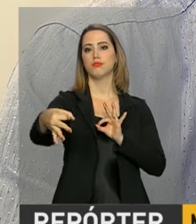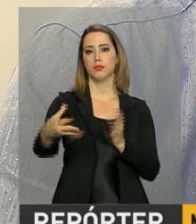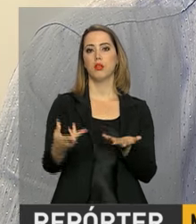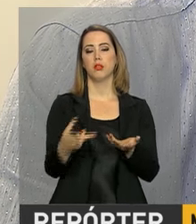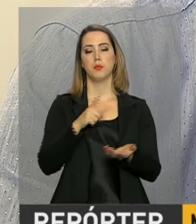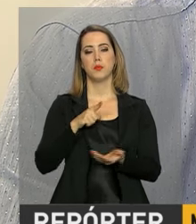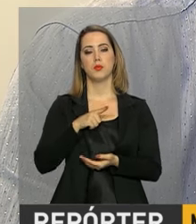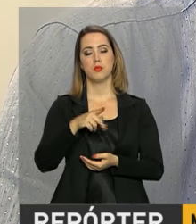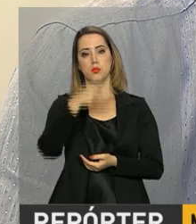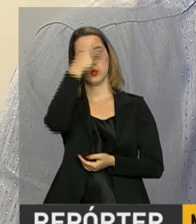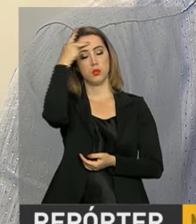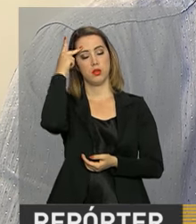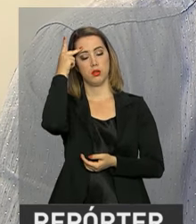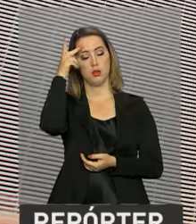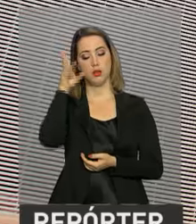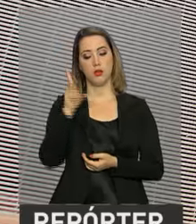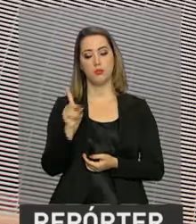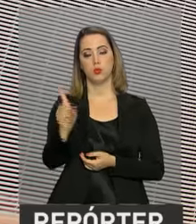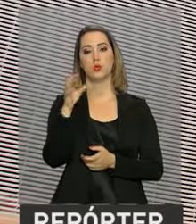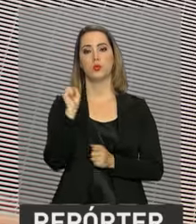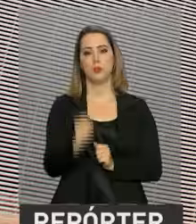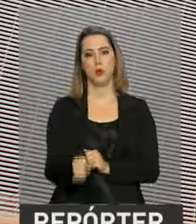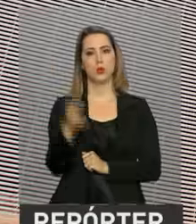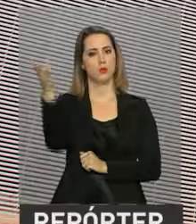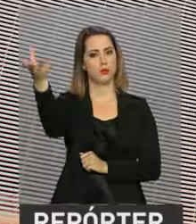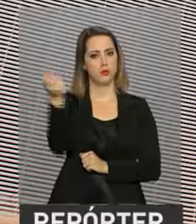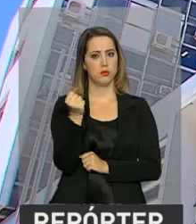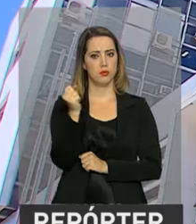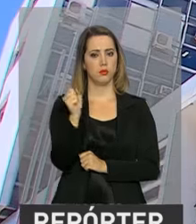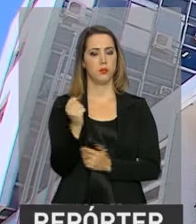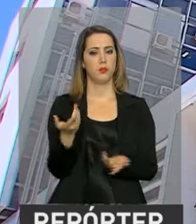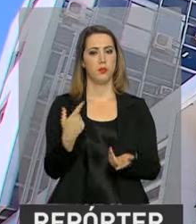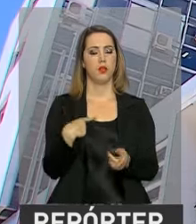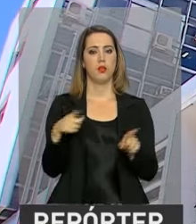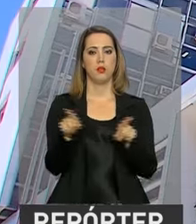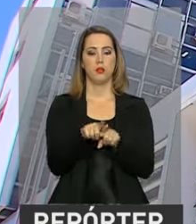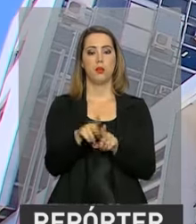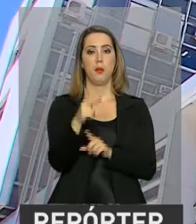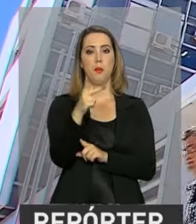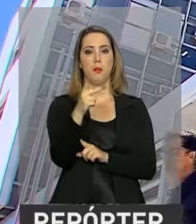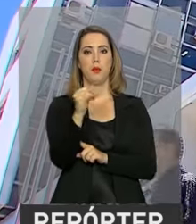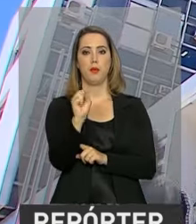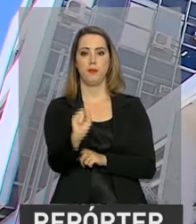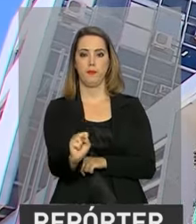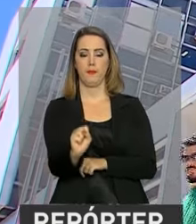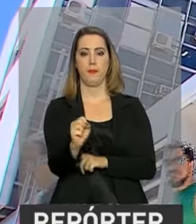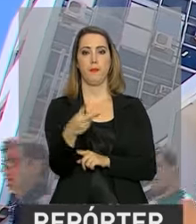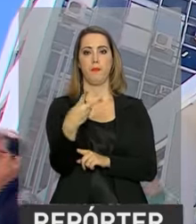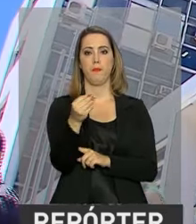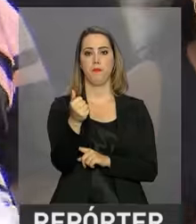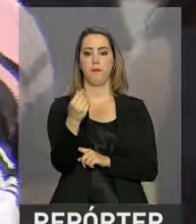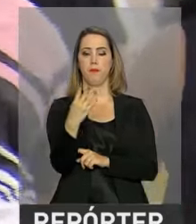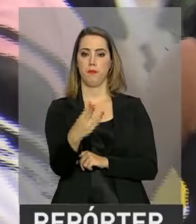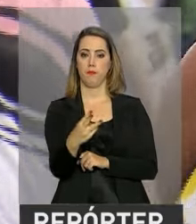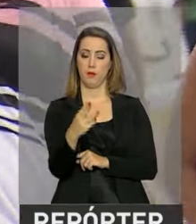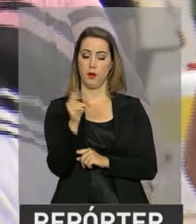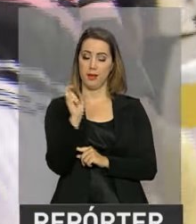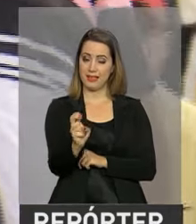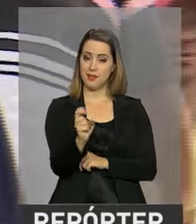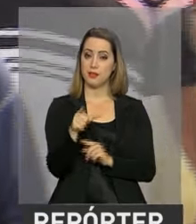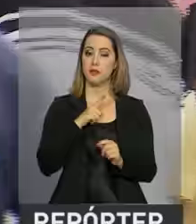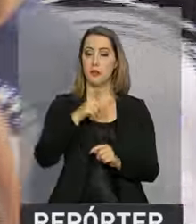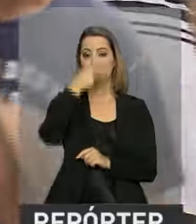com direito a esse benefício possam sacar. Está liberado também o pagamento do abono salarial PISPAZEP ano base 2015 para os